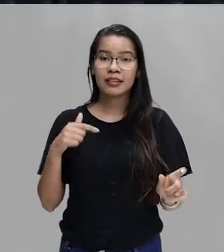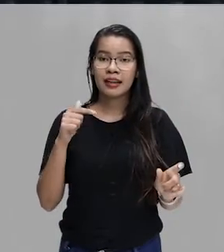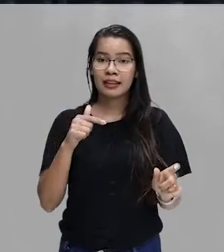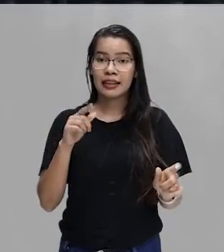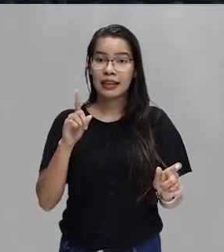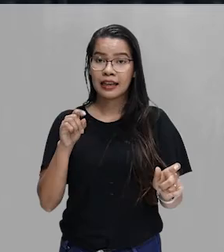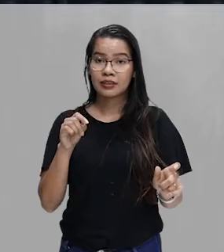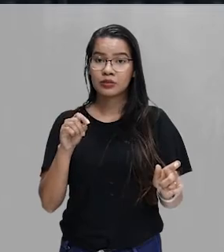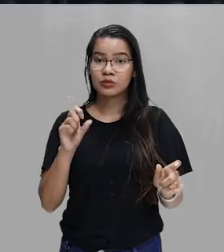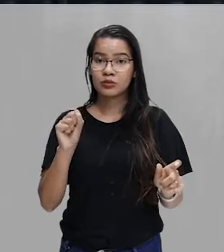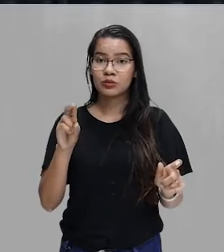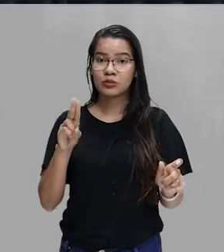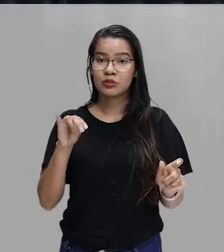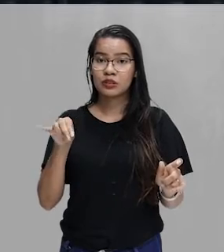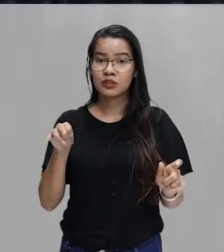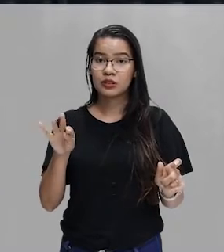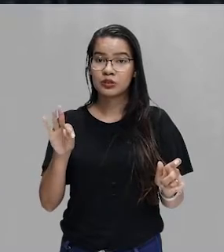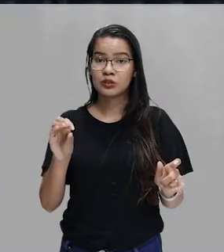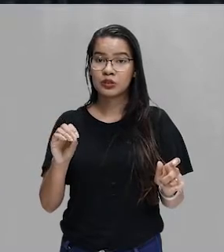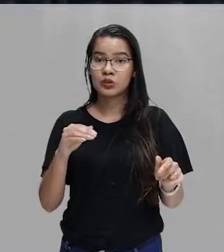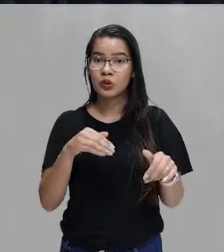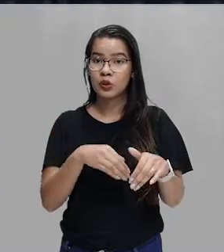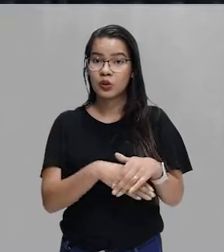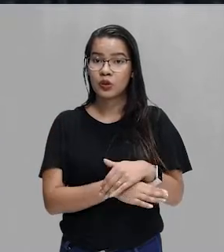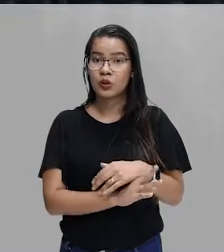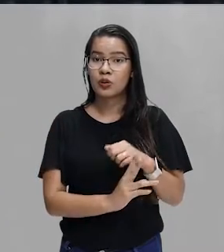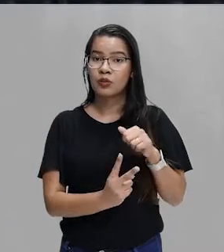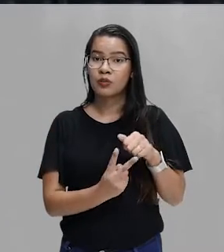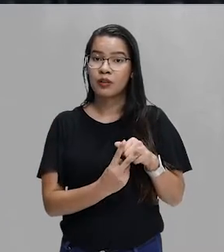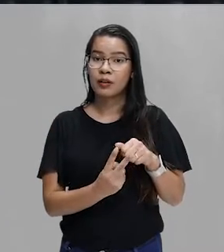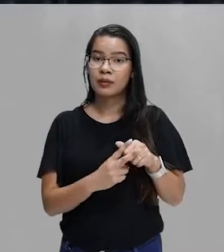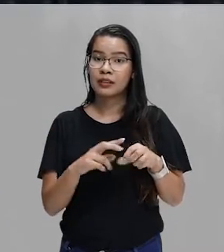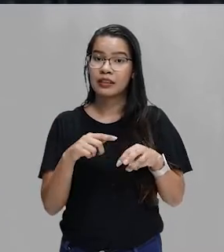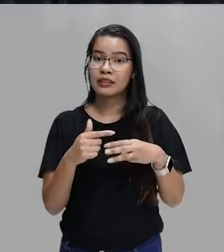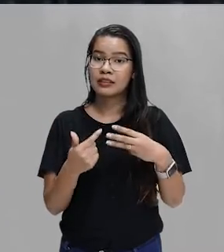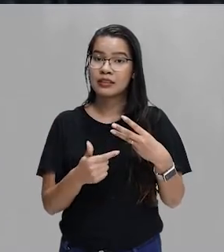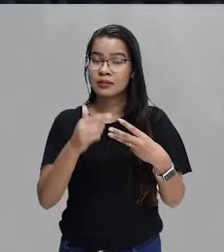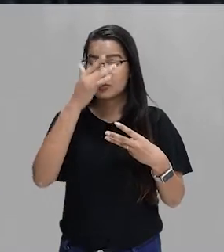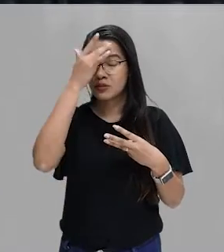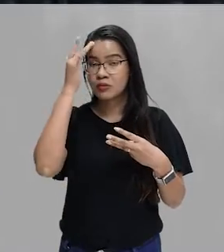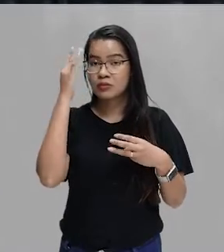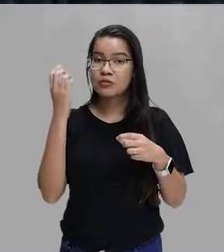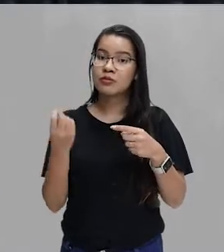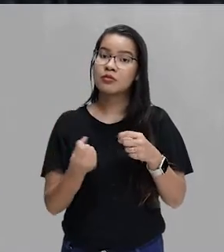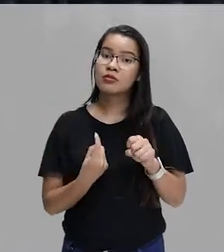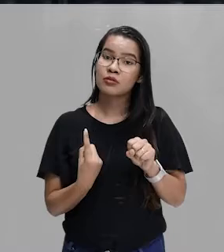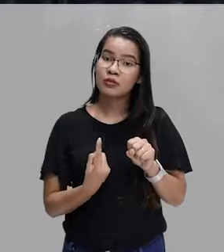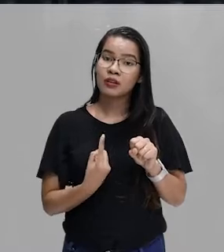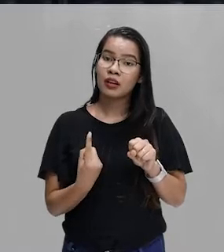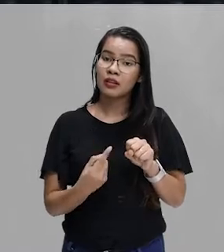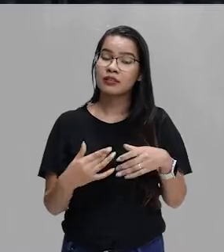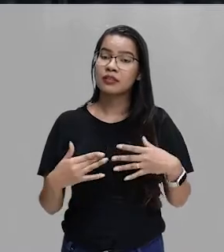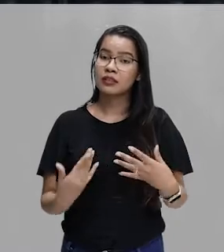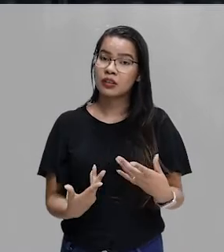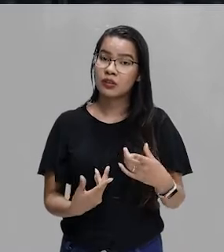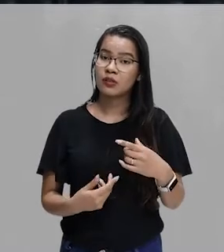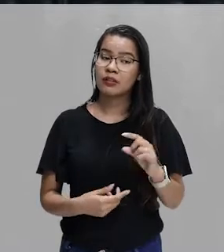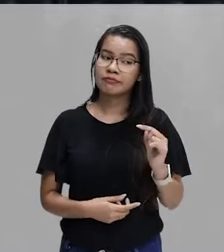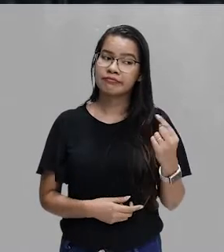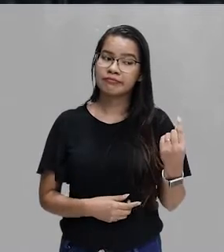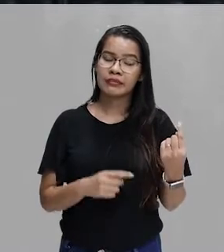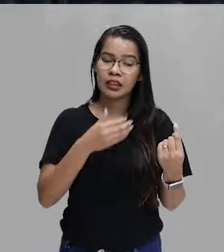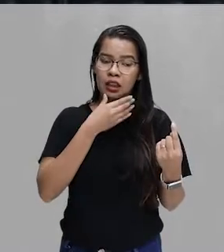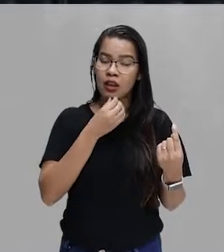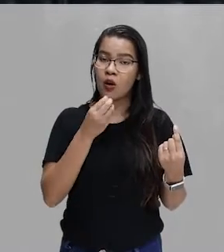oculto, representado pelo... o verbo está na terceira pessoa, a desinência dele é a terceira pessoa do singular. Então, ele ou